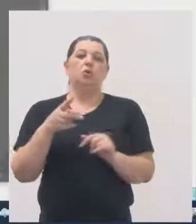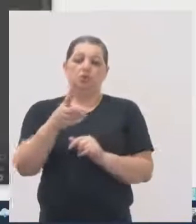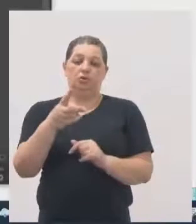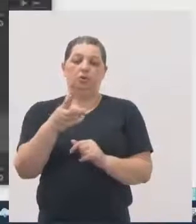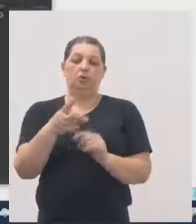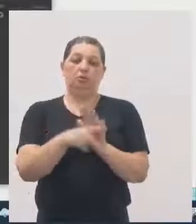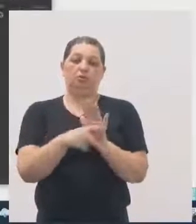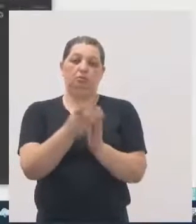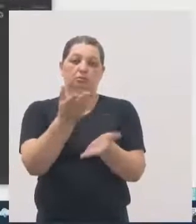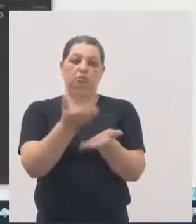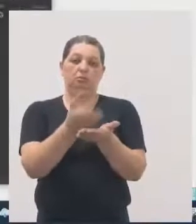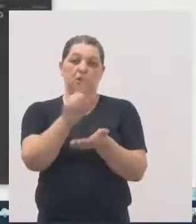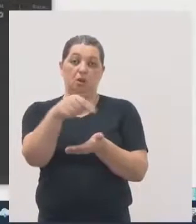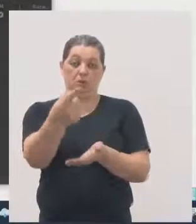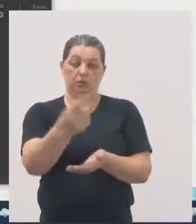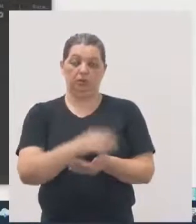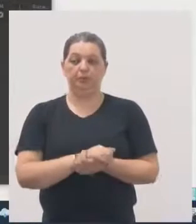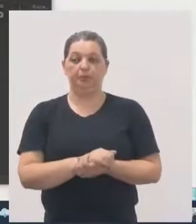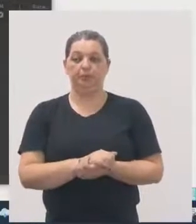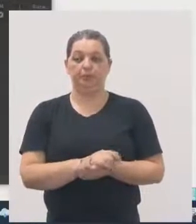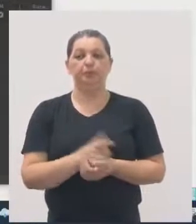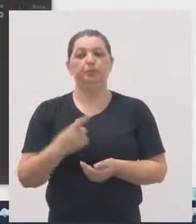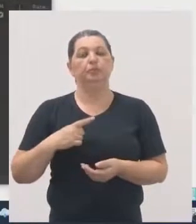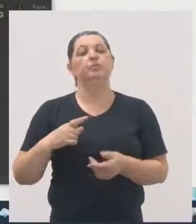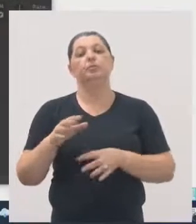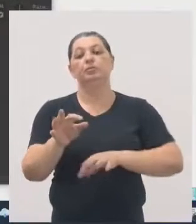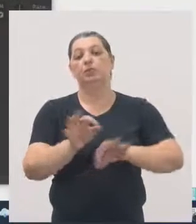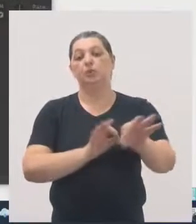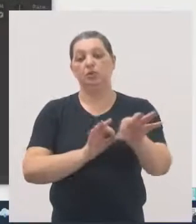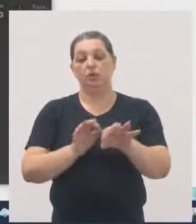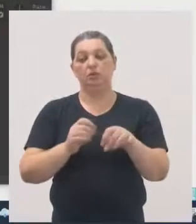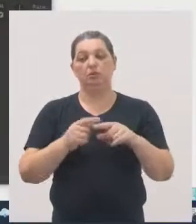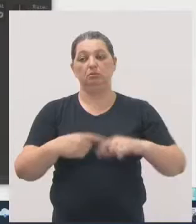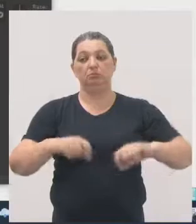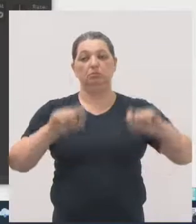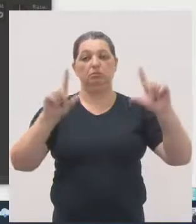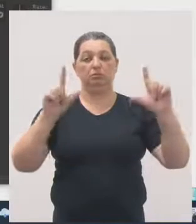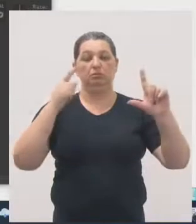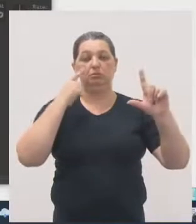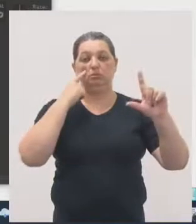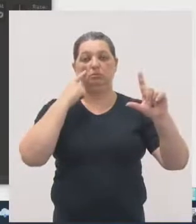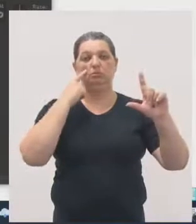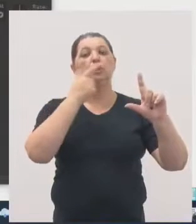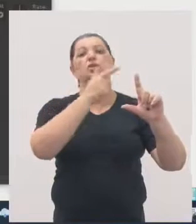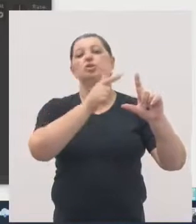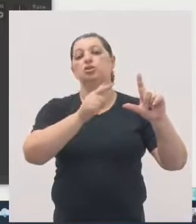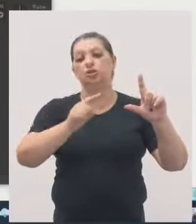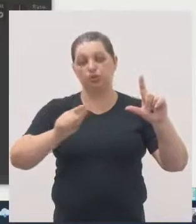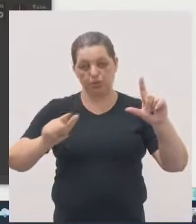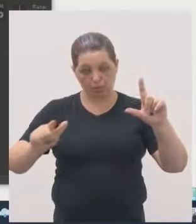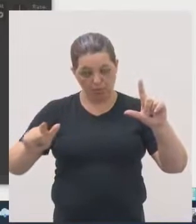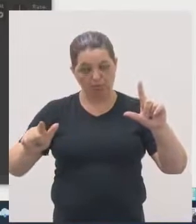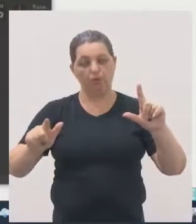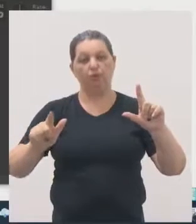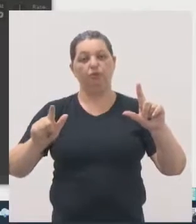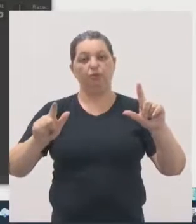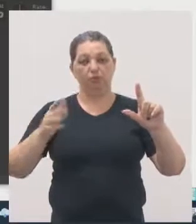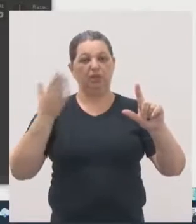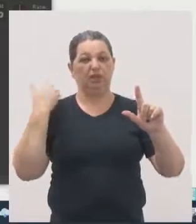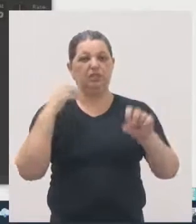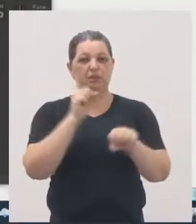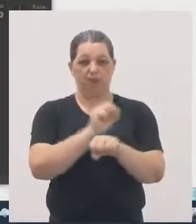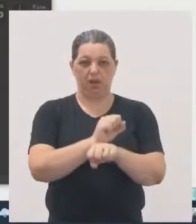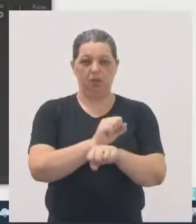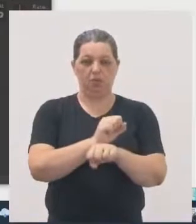no projeto e está aqui. O projeto vai abrir novamente da onde você parou